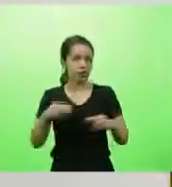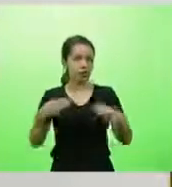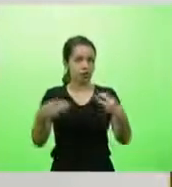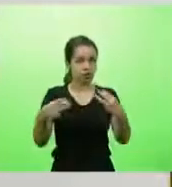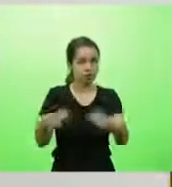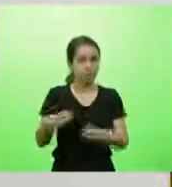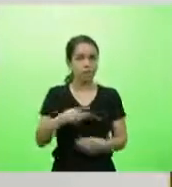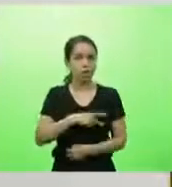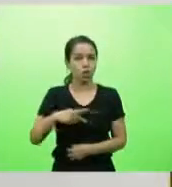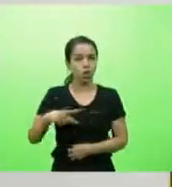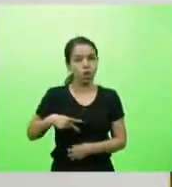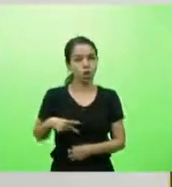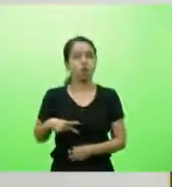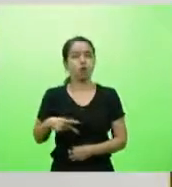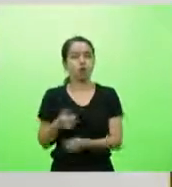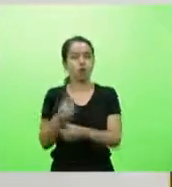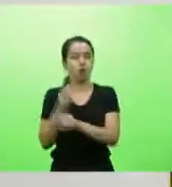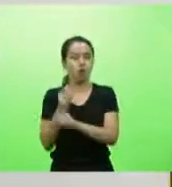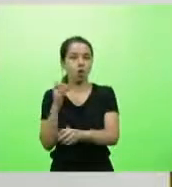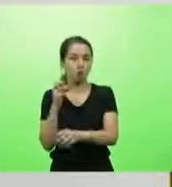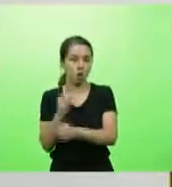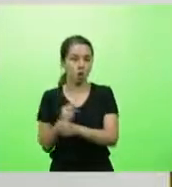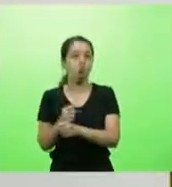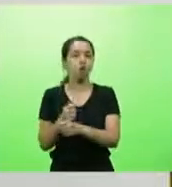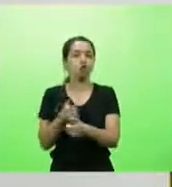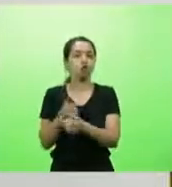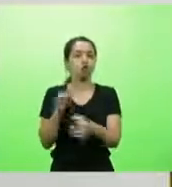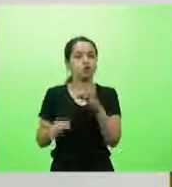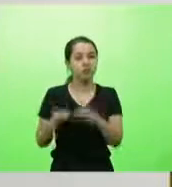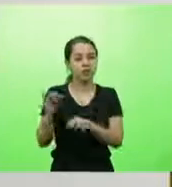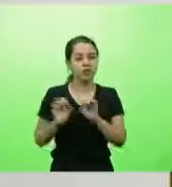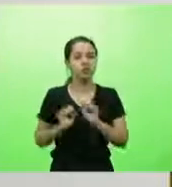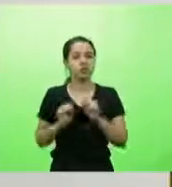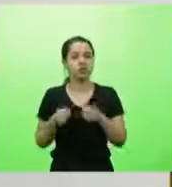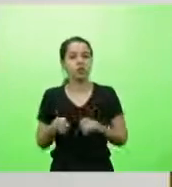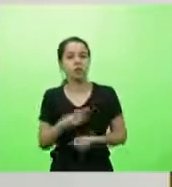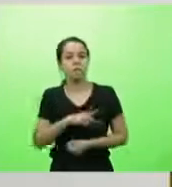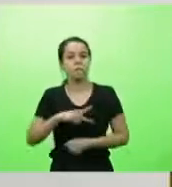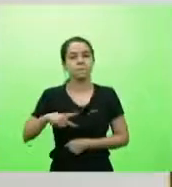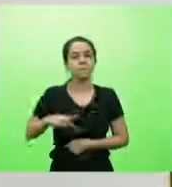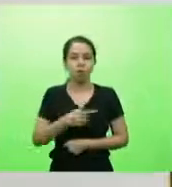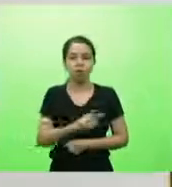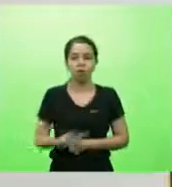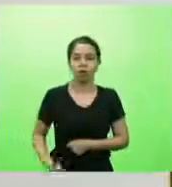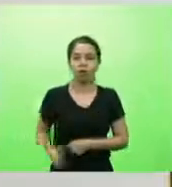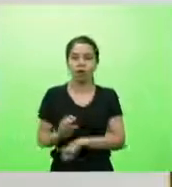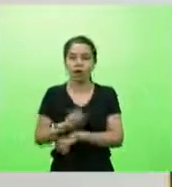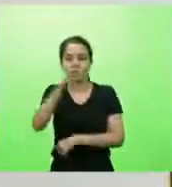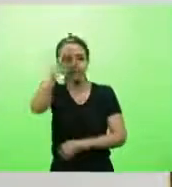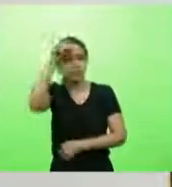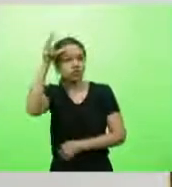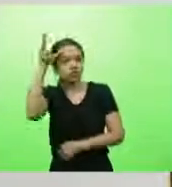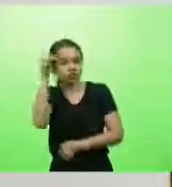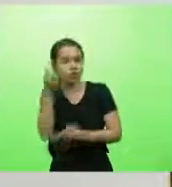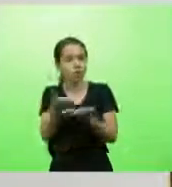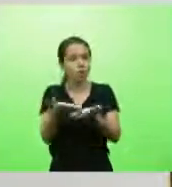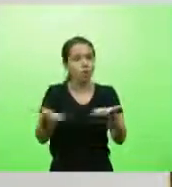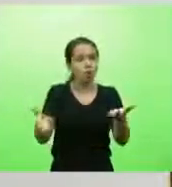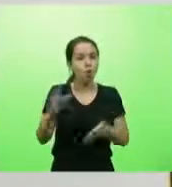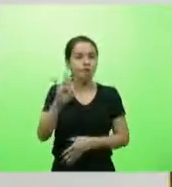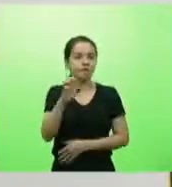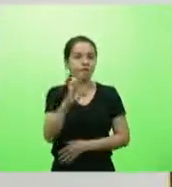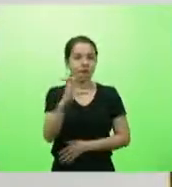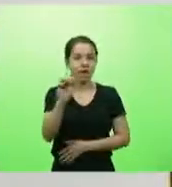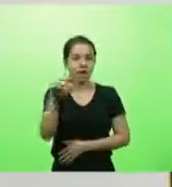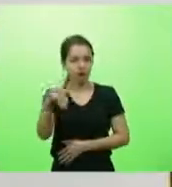Tribunal de Justiça, quem mais? Defensoria Pública, Governo do Estado, Prefeituras, FECAM, que